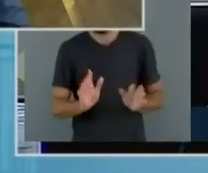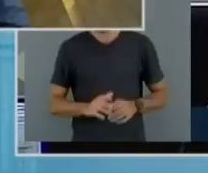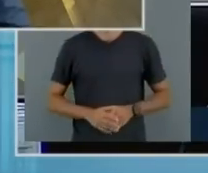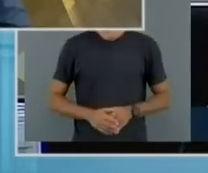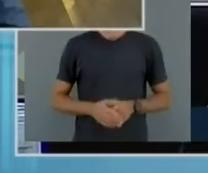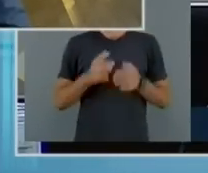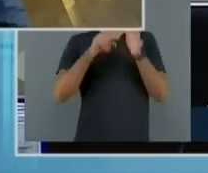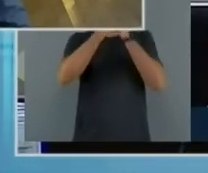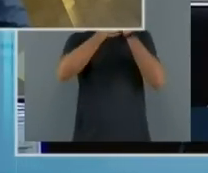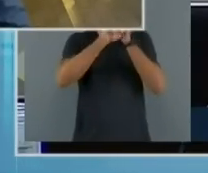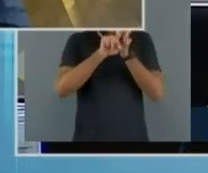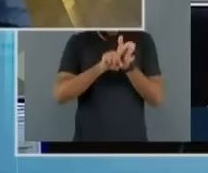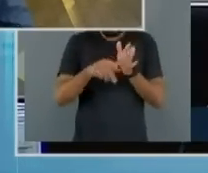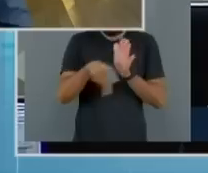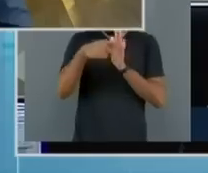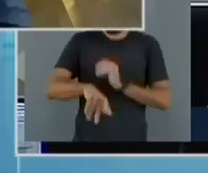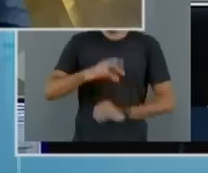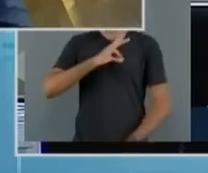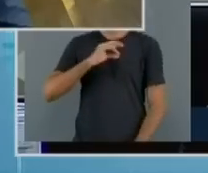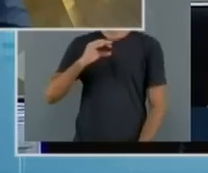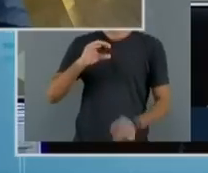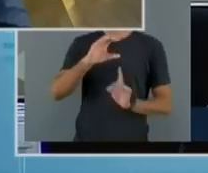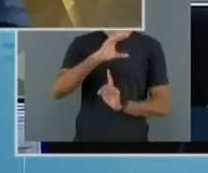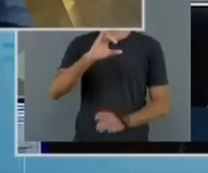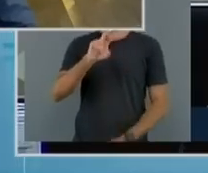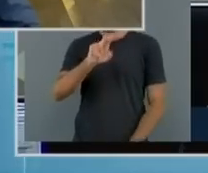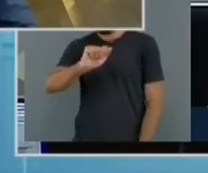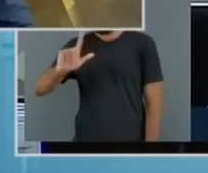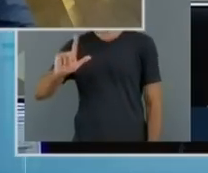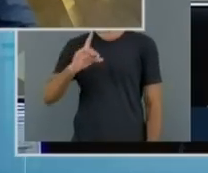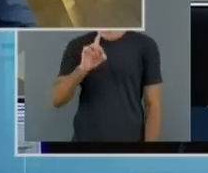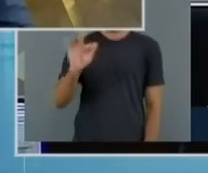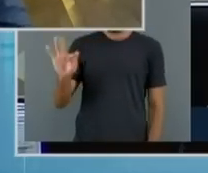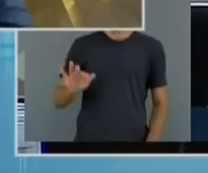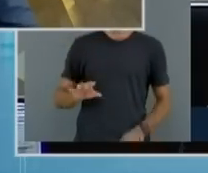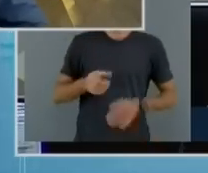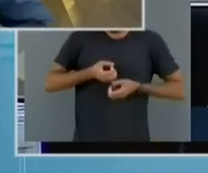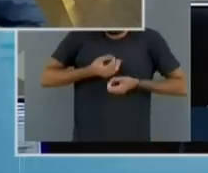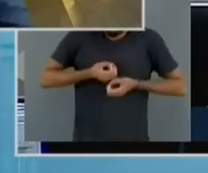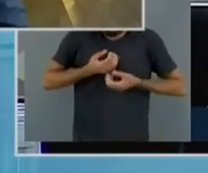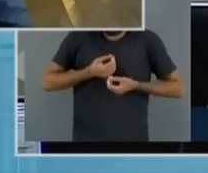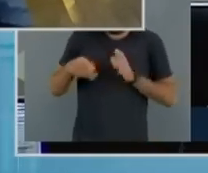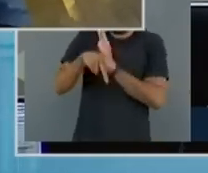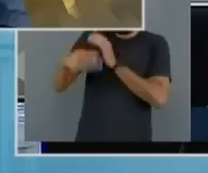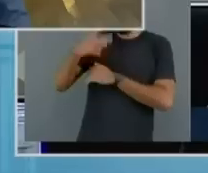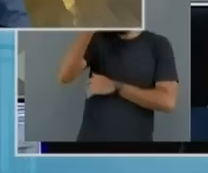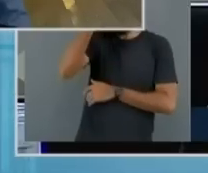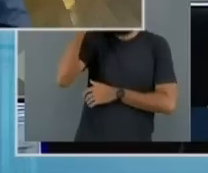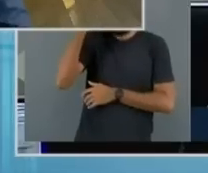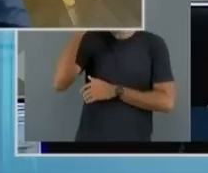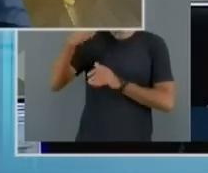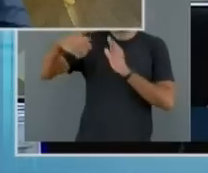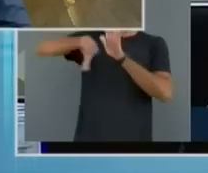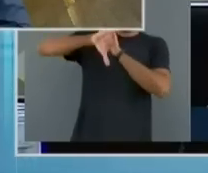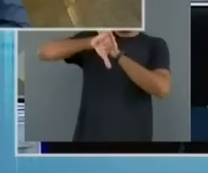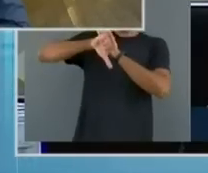revela nesse longo documento que é importante um tipo de contato, um número, para que